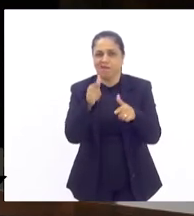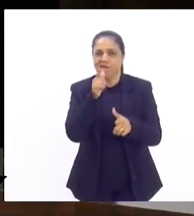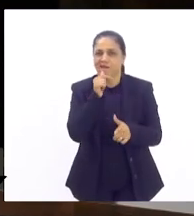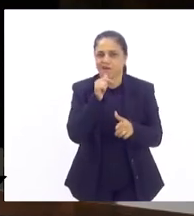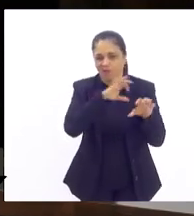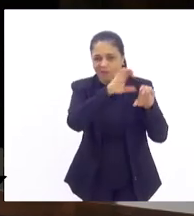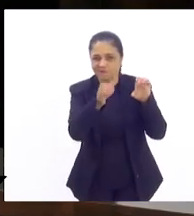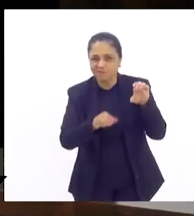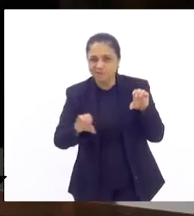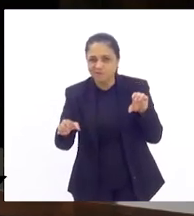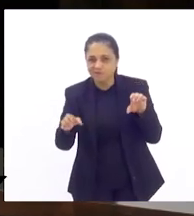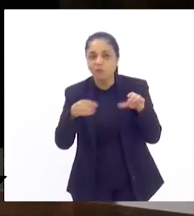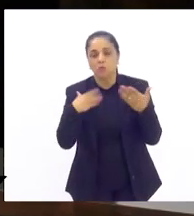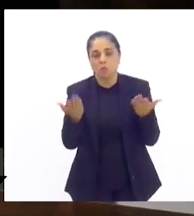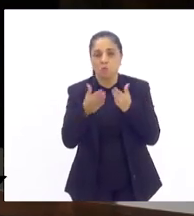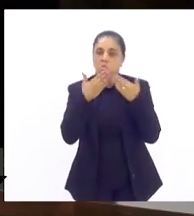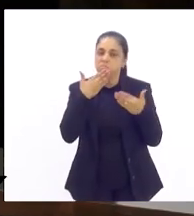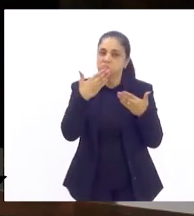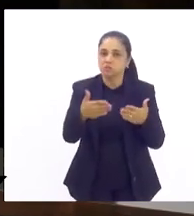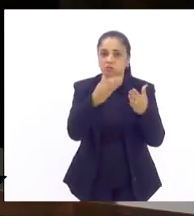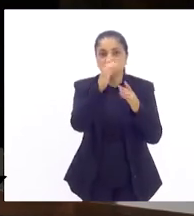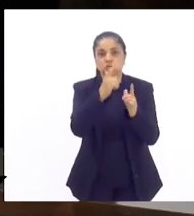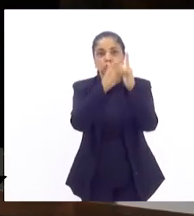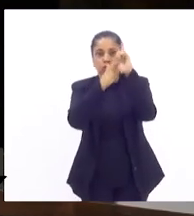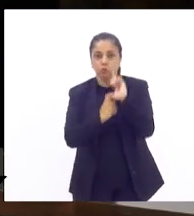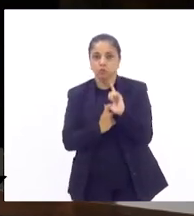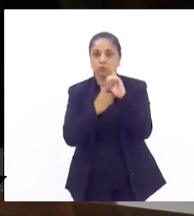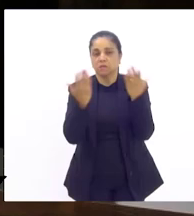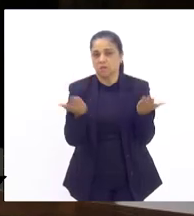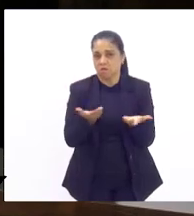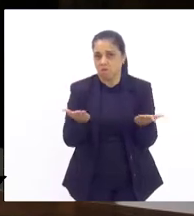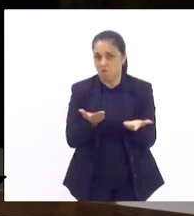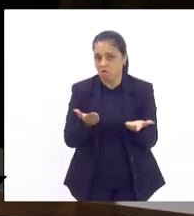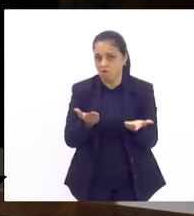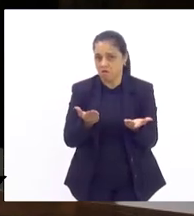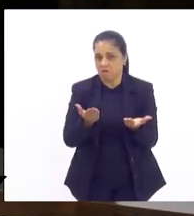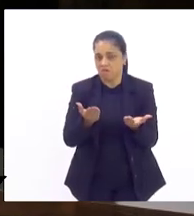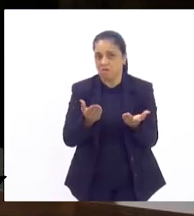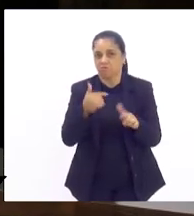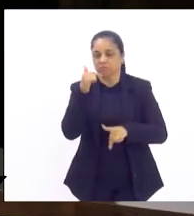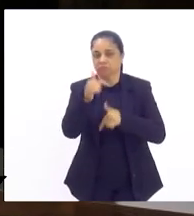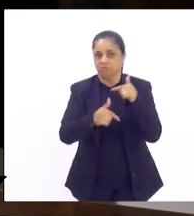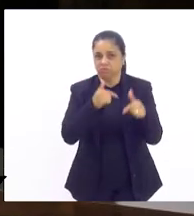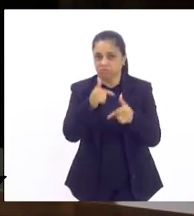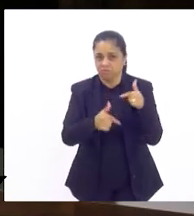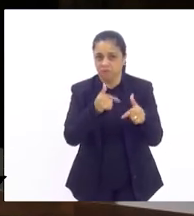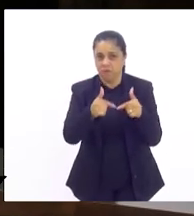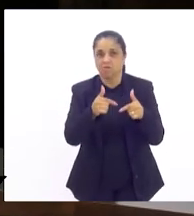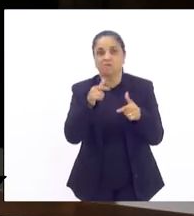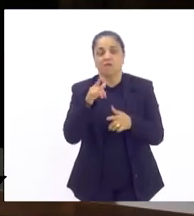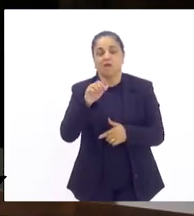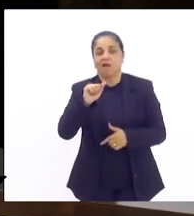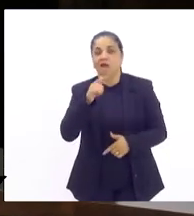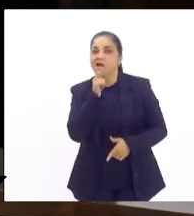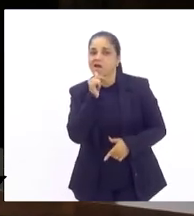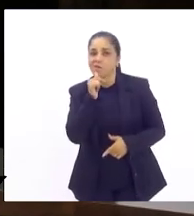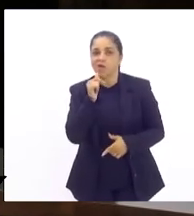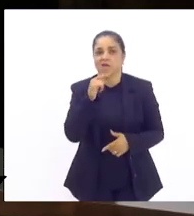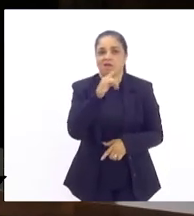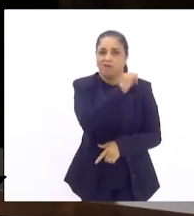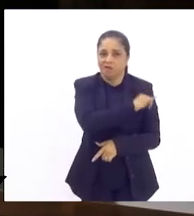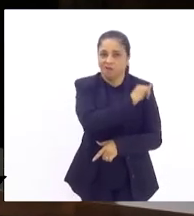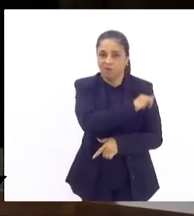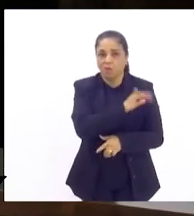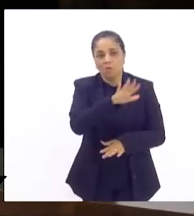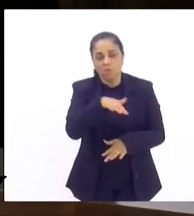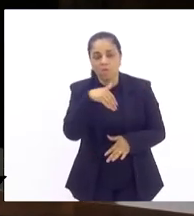gente possa suspender imediatamente e que a Águas do Rio possa melhorar sua comunicação com a população e, gradativamente, aonde